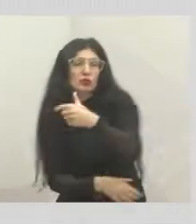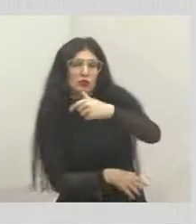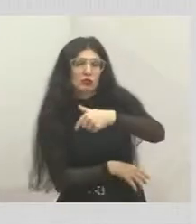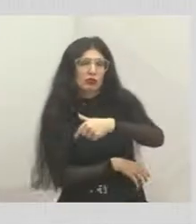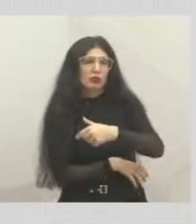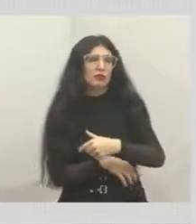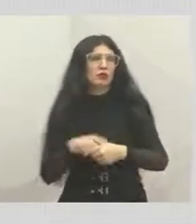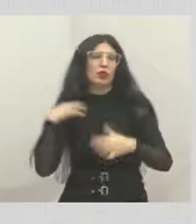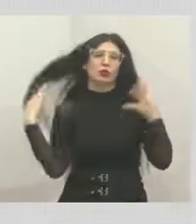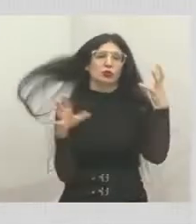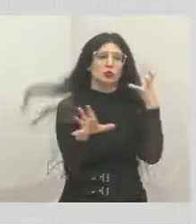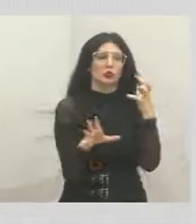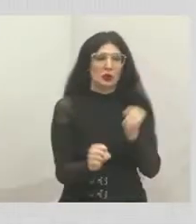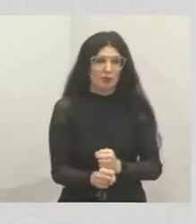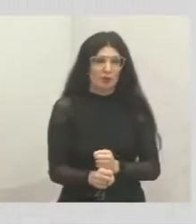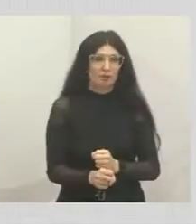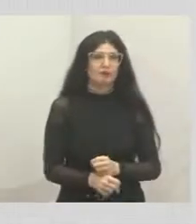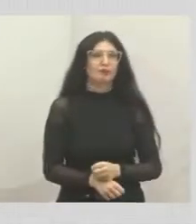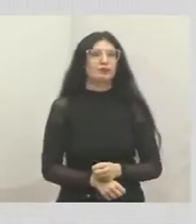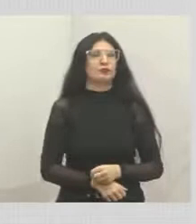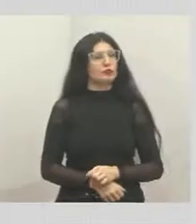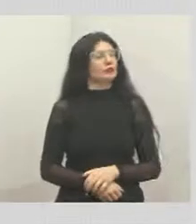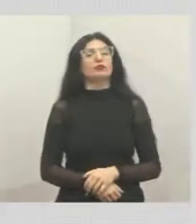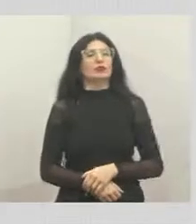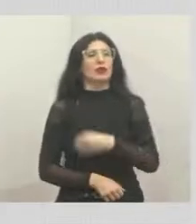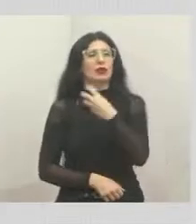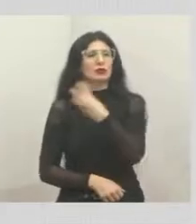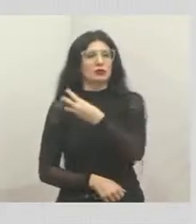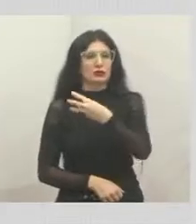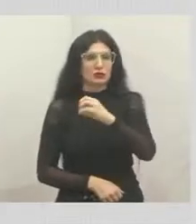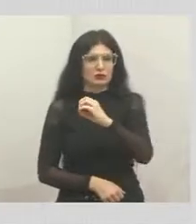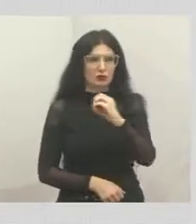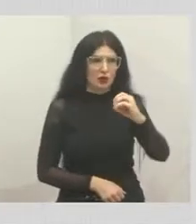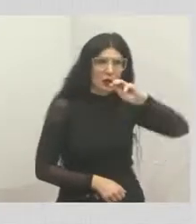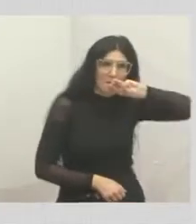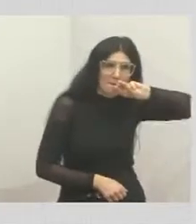300.897.000 total e liquidar até o segundo quadrimestre